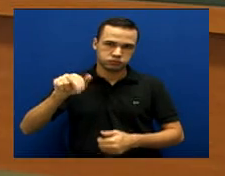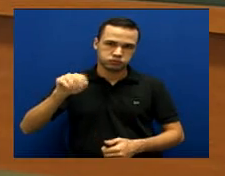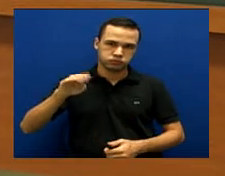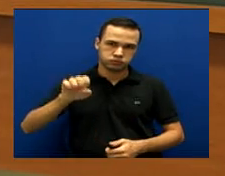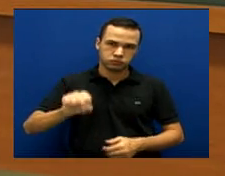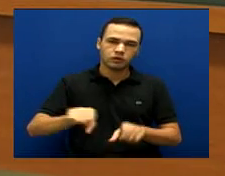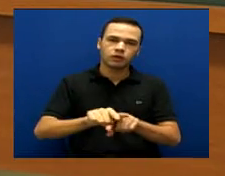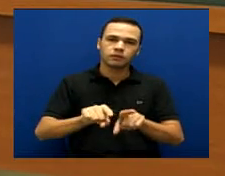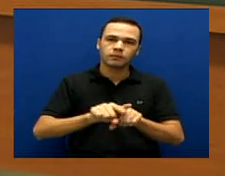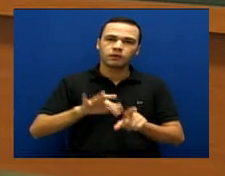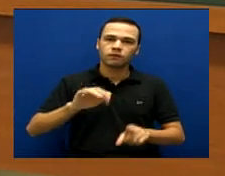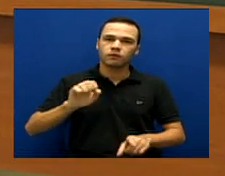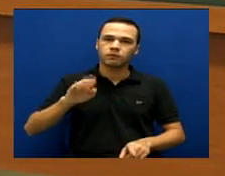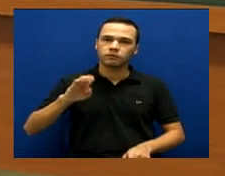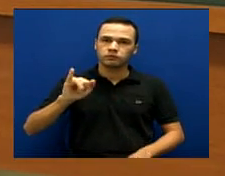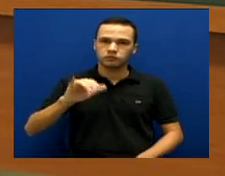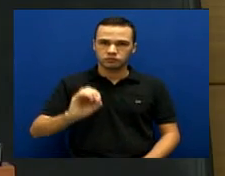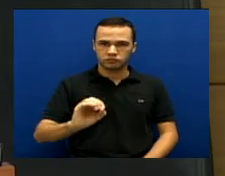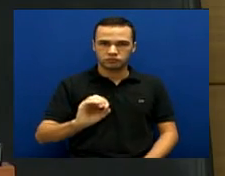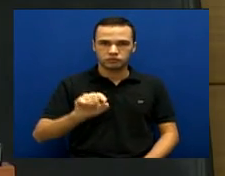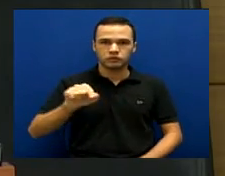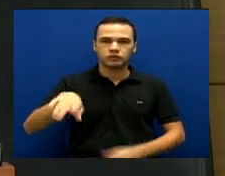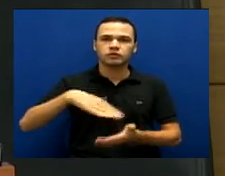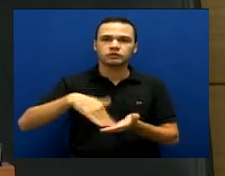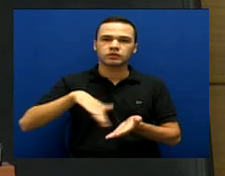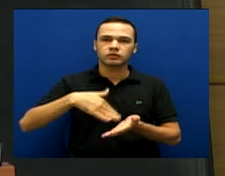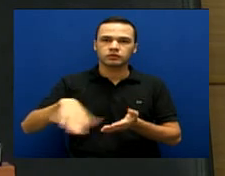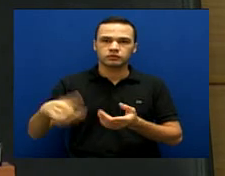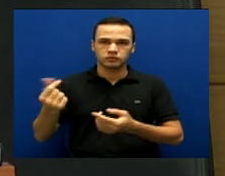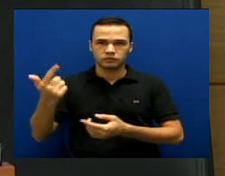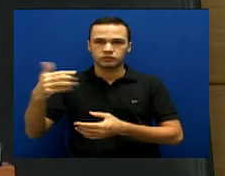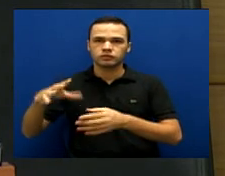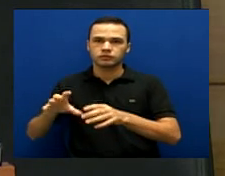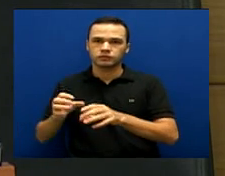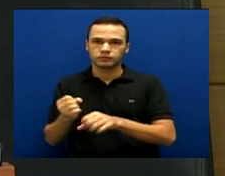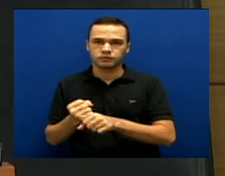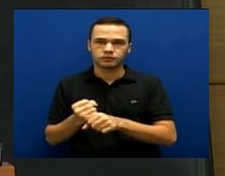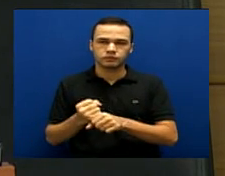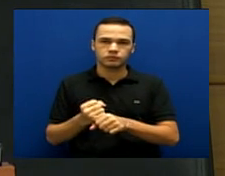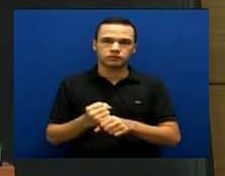fábio secretário plataforma de fazenda sefaz